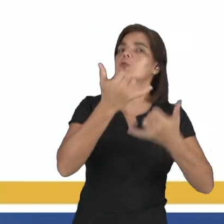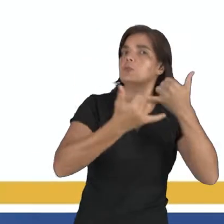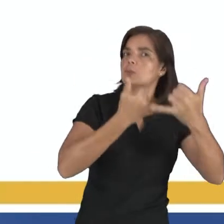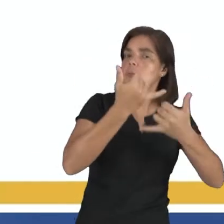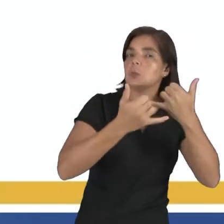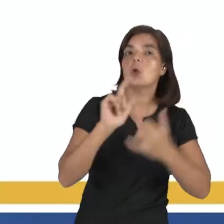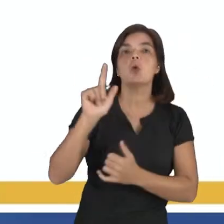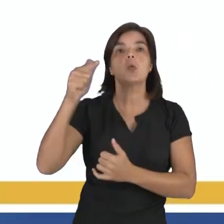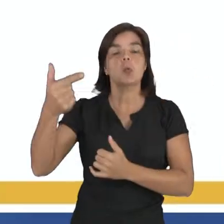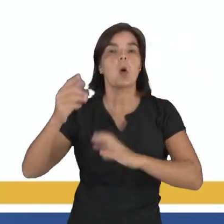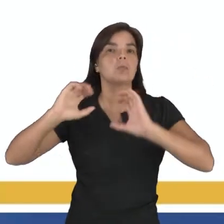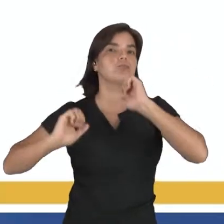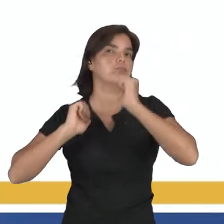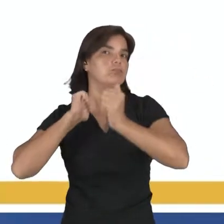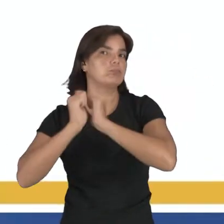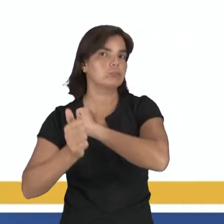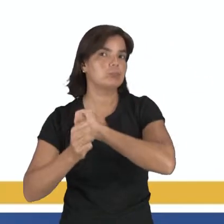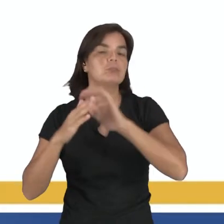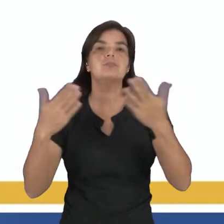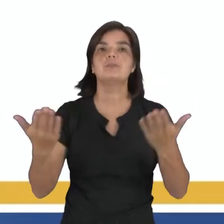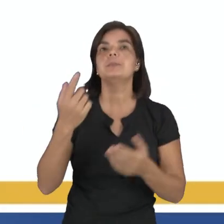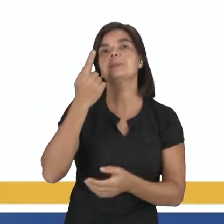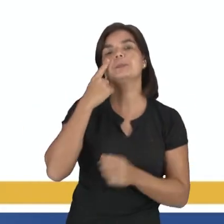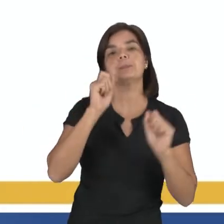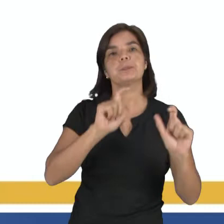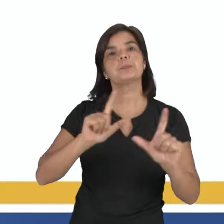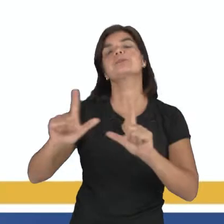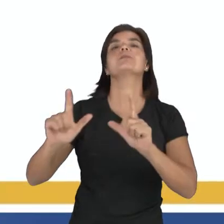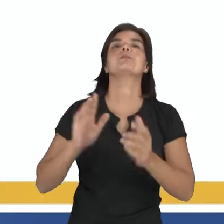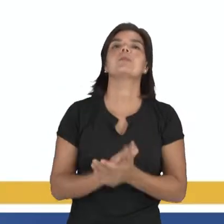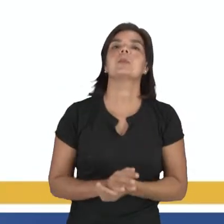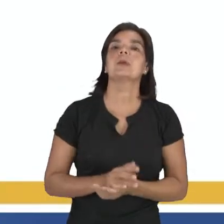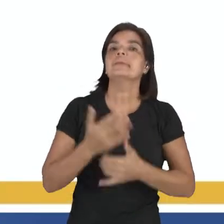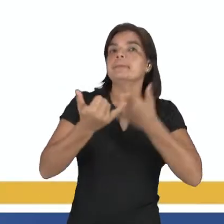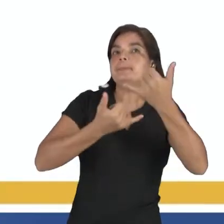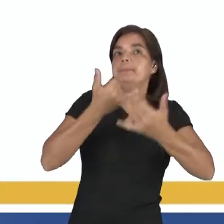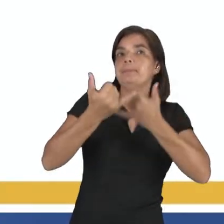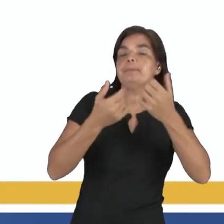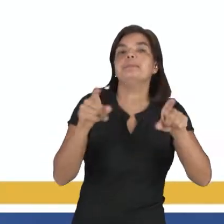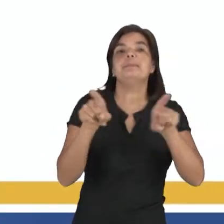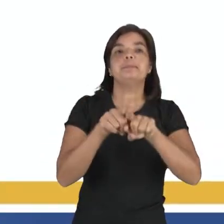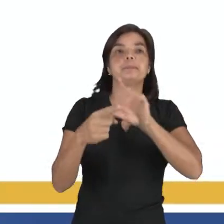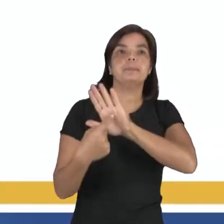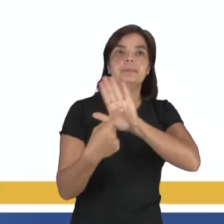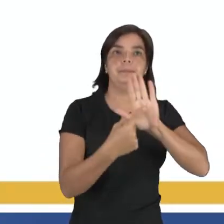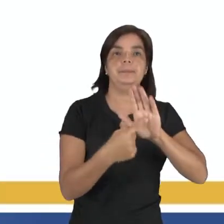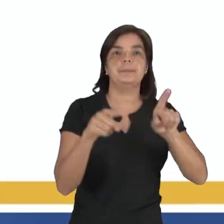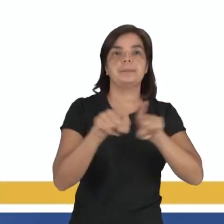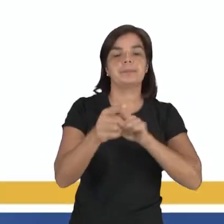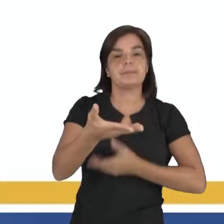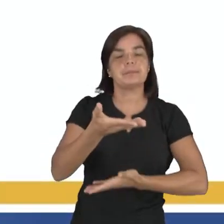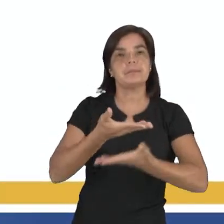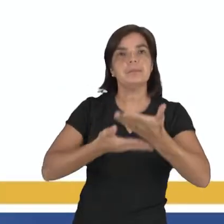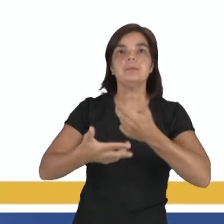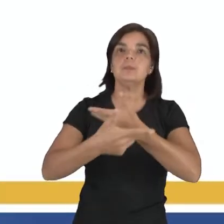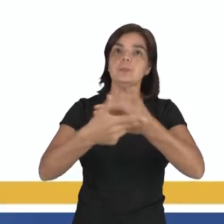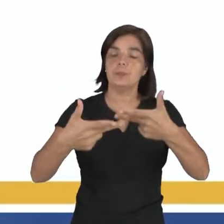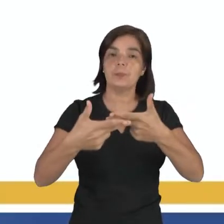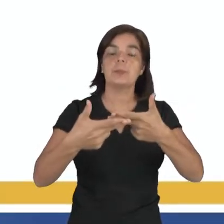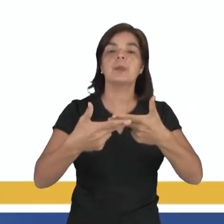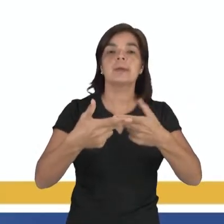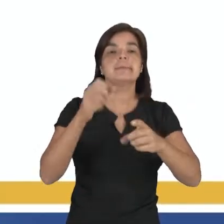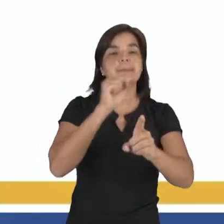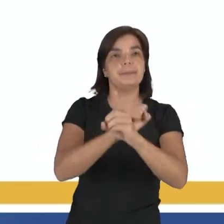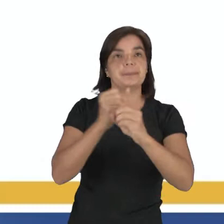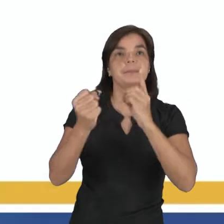delas você entende como esporte? Vamos seguir aqui falando o jogo. O jogo também representa o quê? Compartilhar